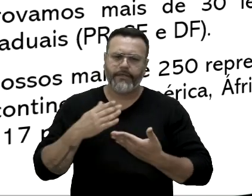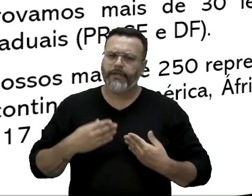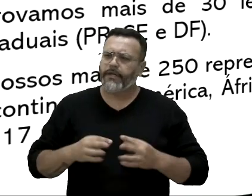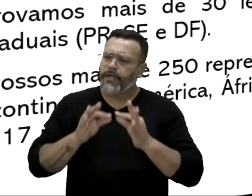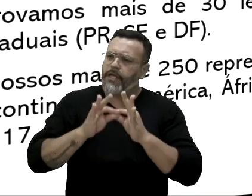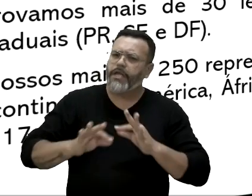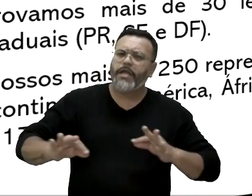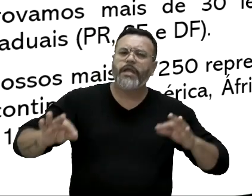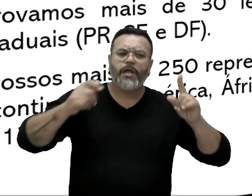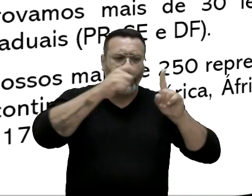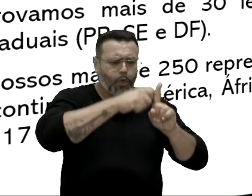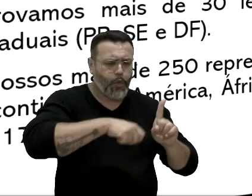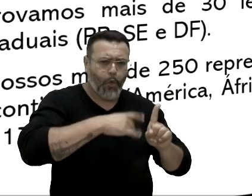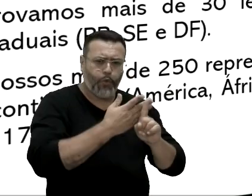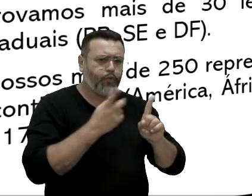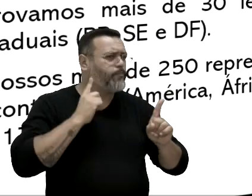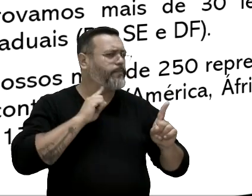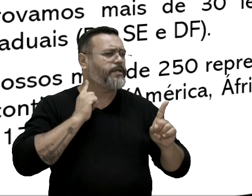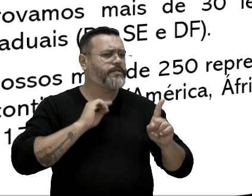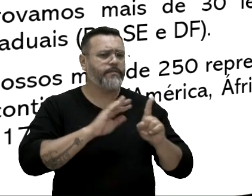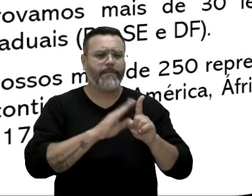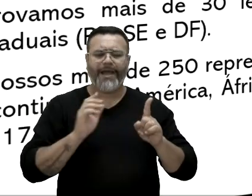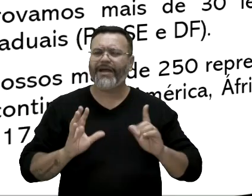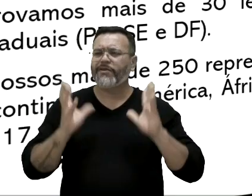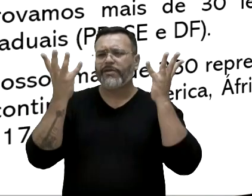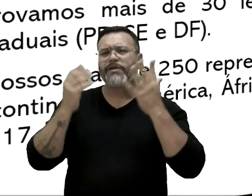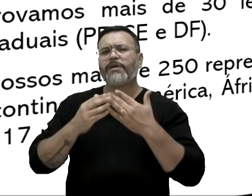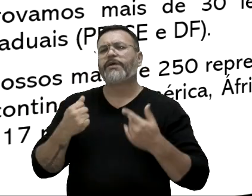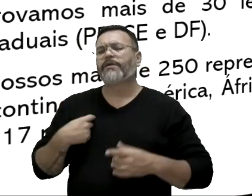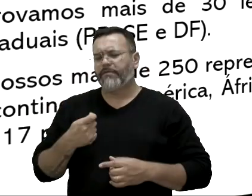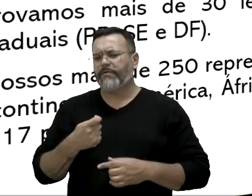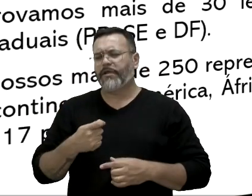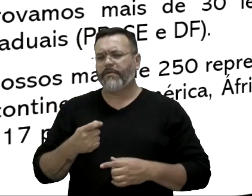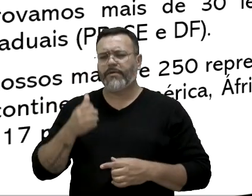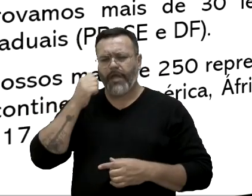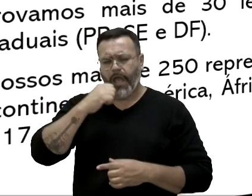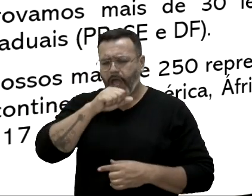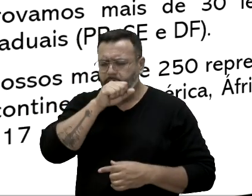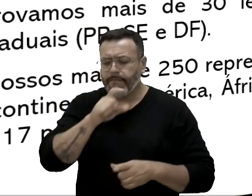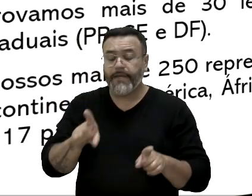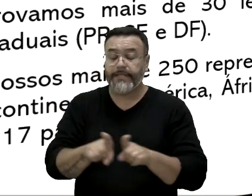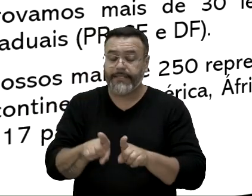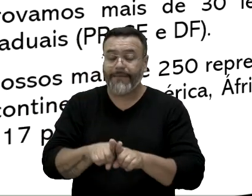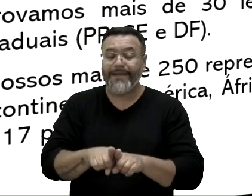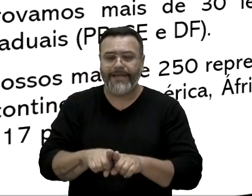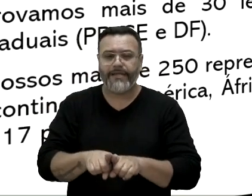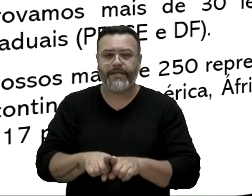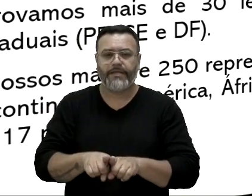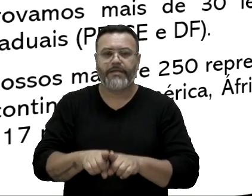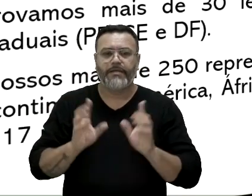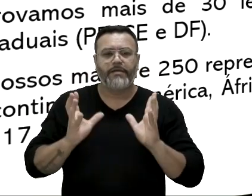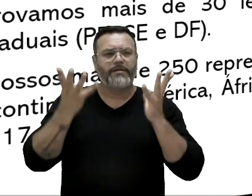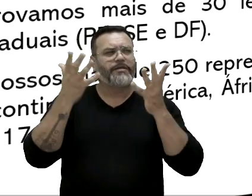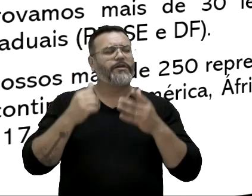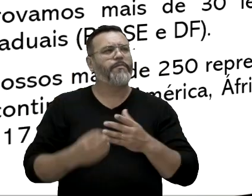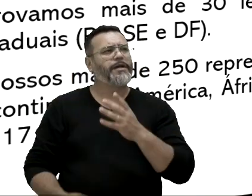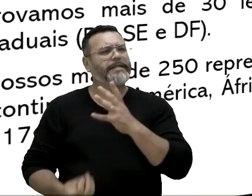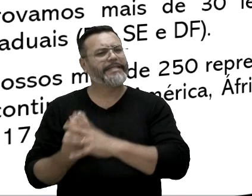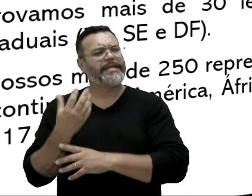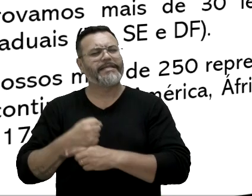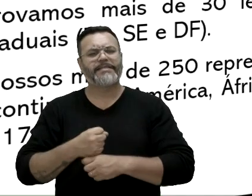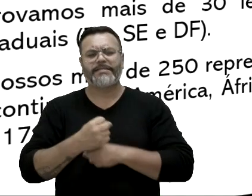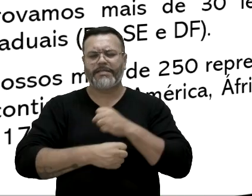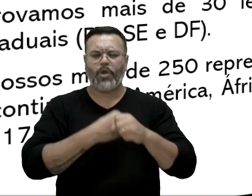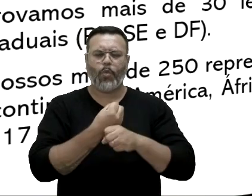de todo o mês de maio, que é a época em que celebramos nacionalmente o mês das mães. A nossa campanha existe desde 2020 e em